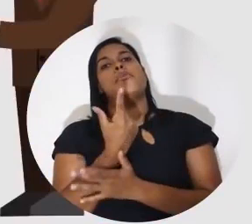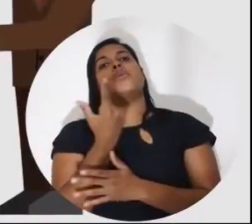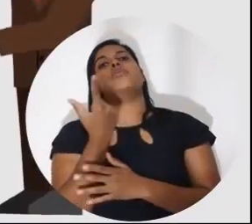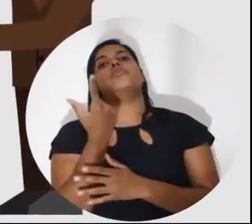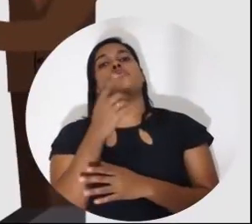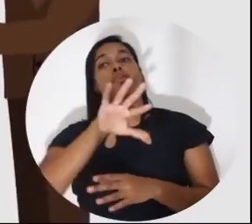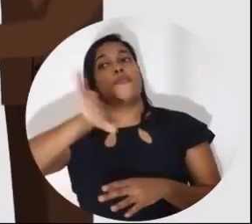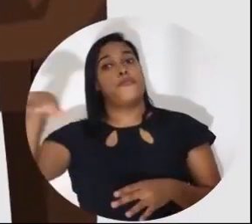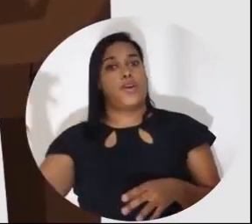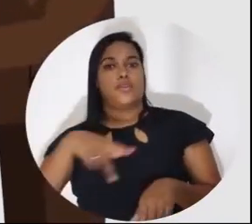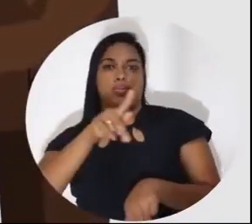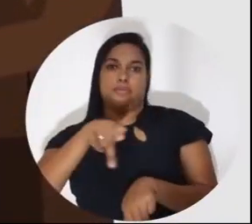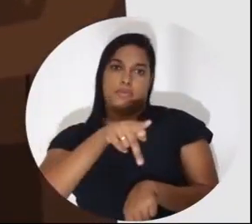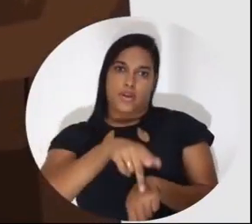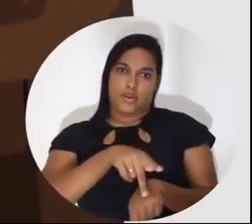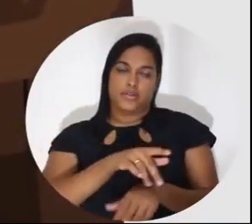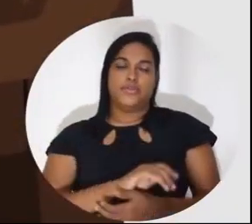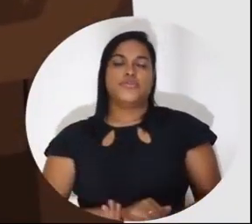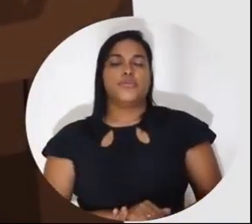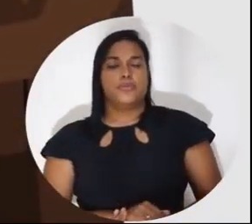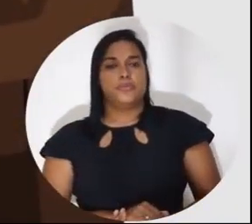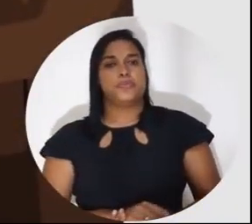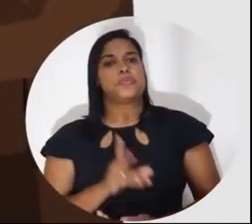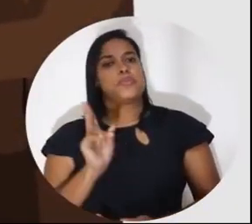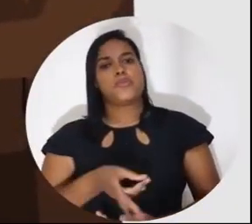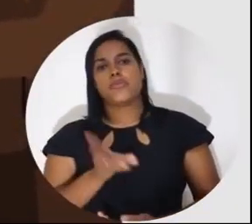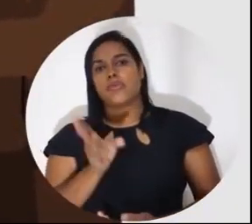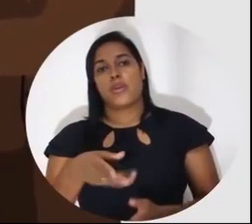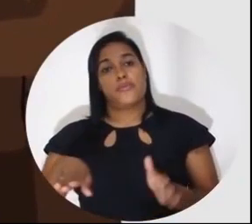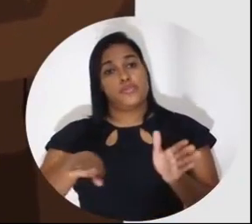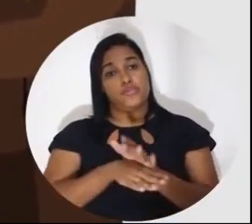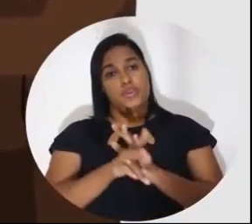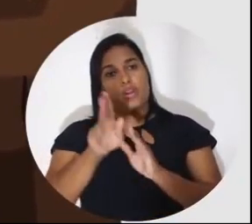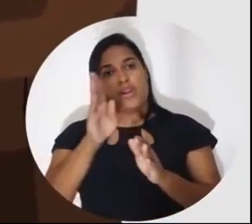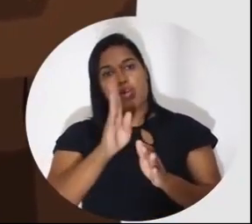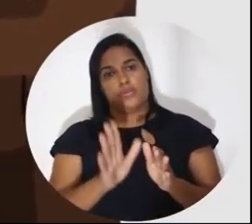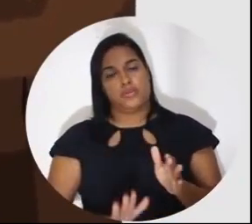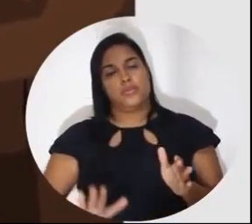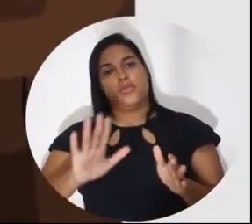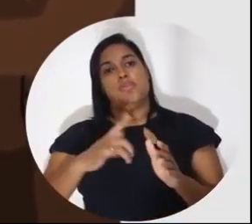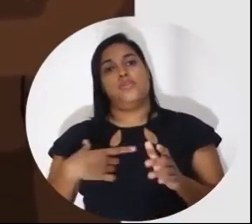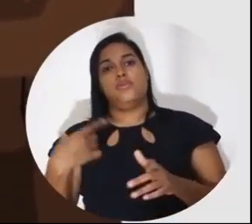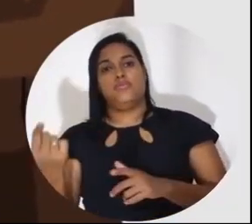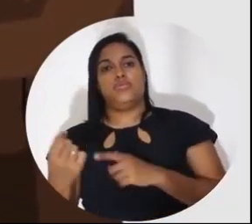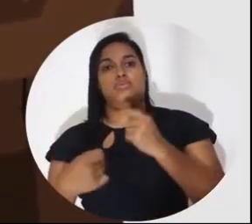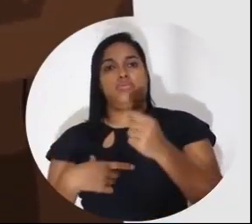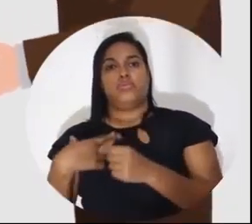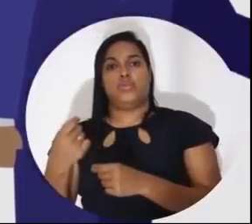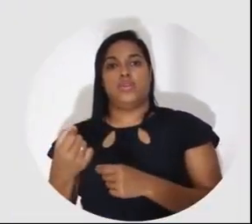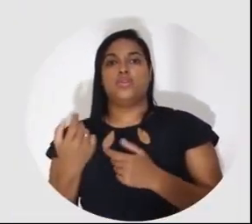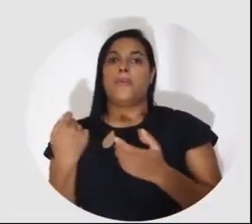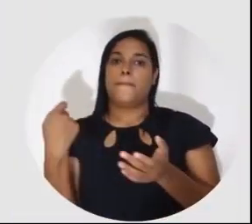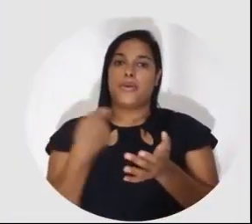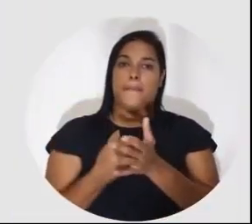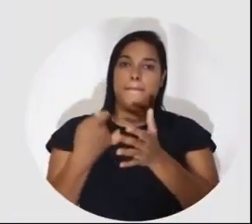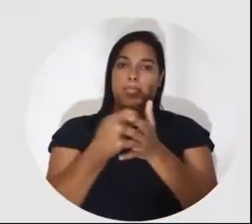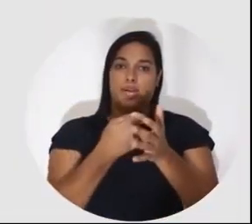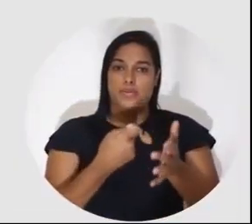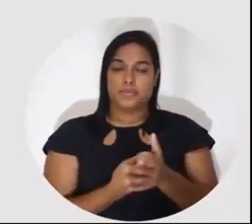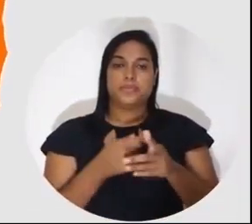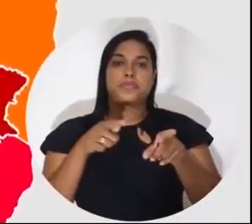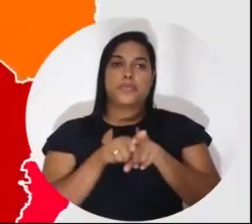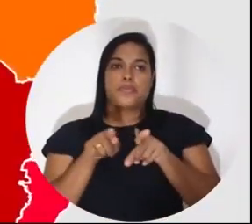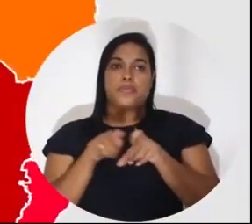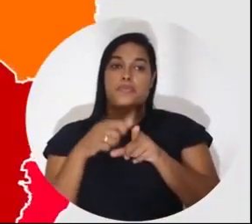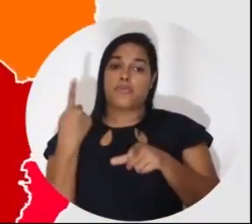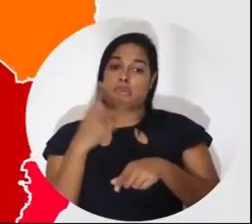ilustração. Na medida que as mercadorias vão chegando aqui no Brasil, vão saindo as divisas para pagar essas compras, e